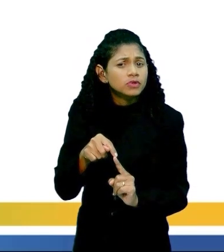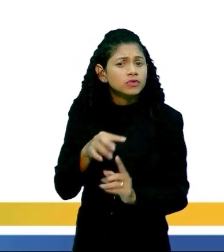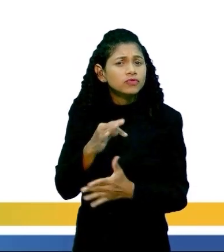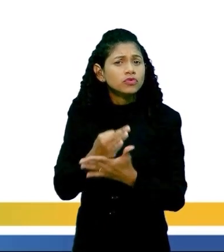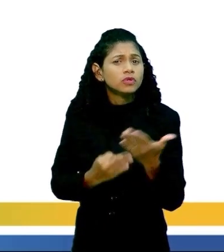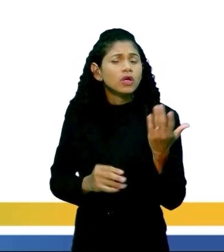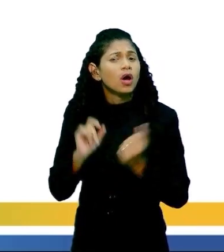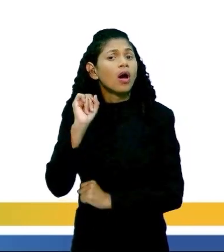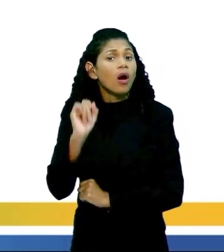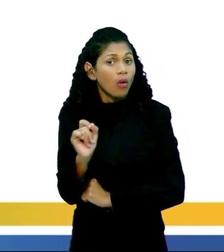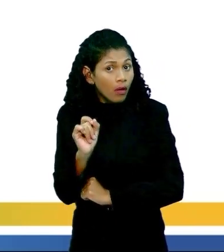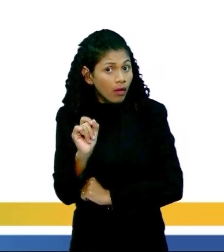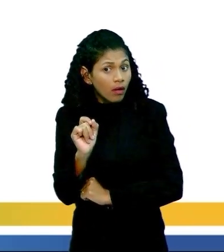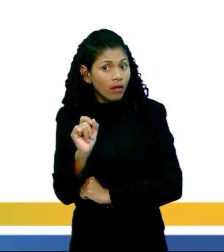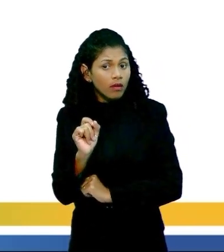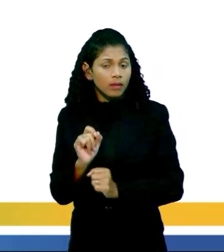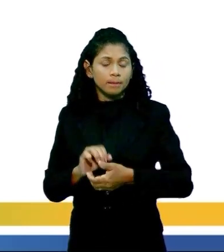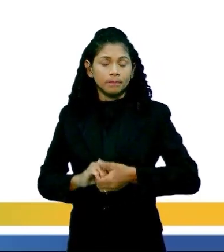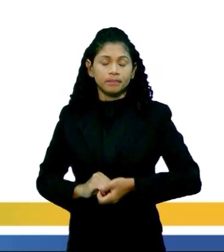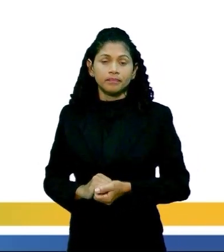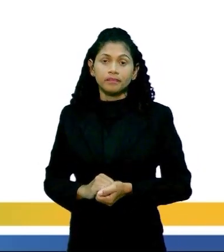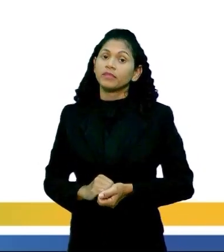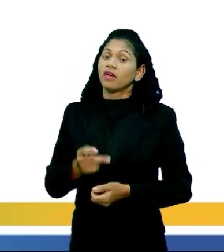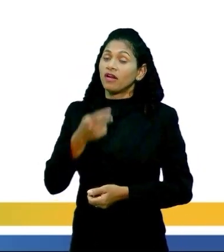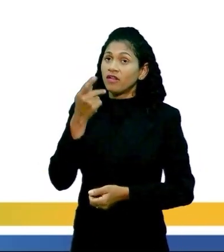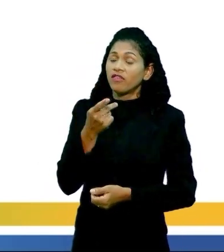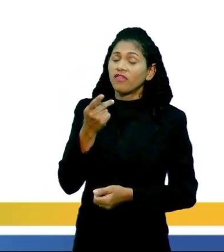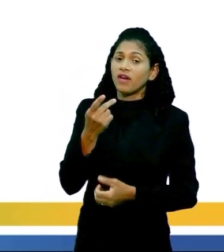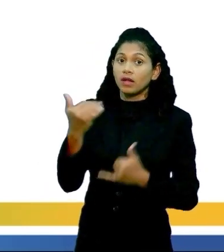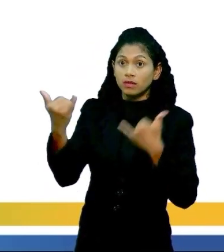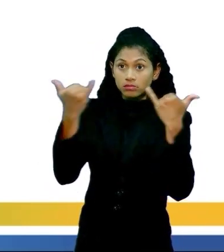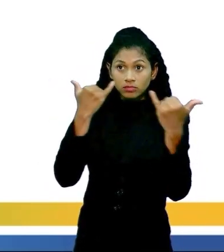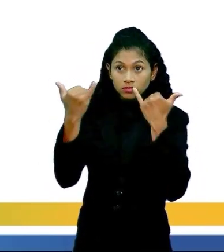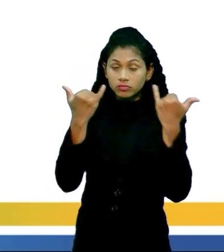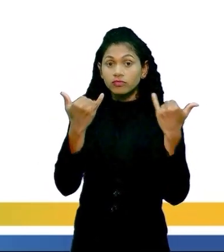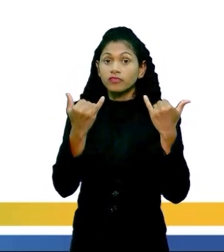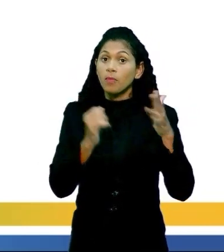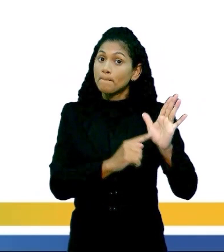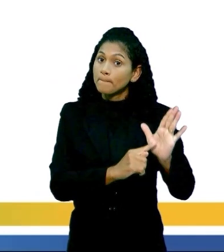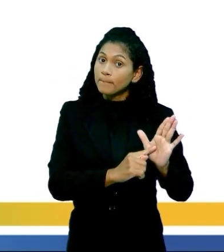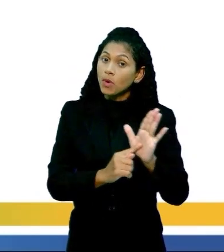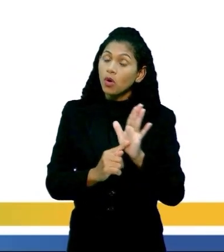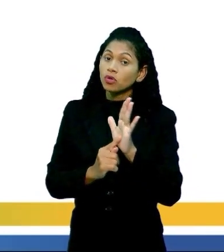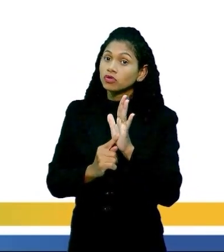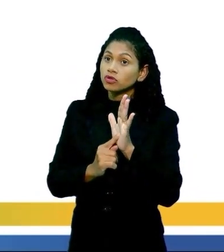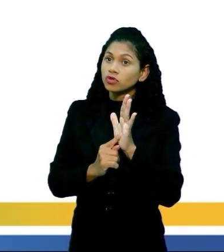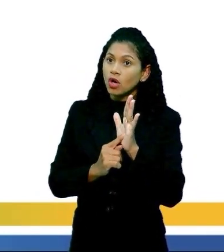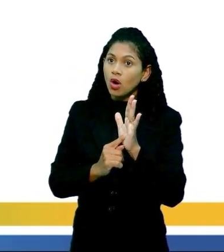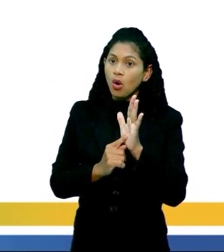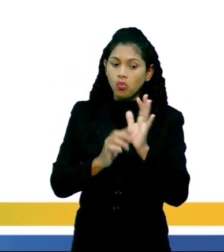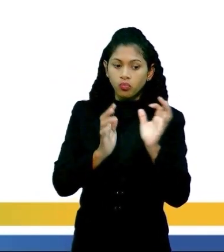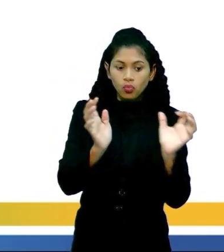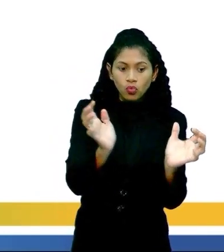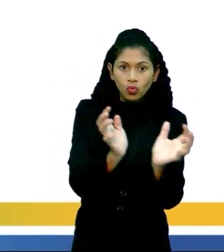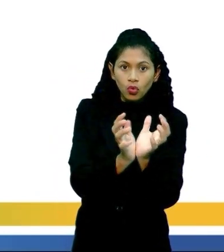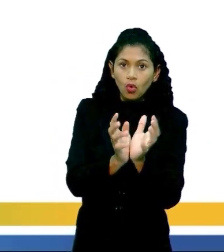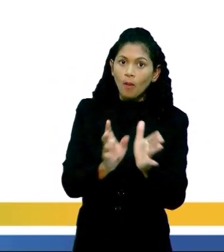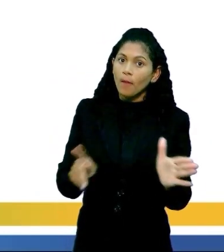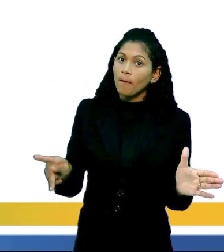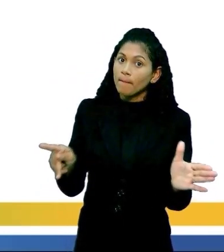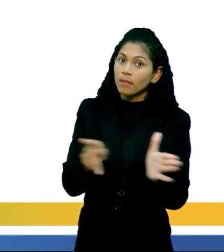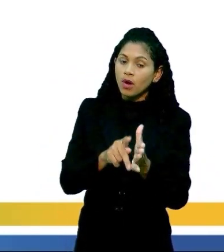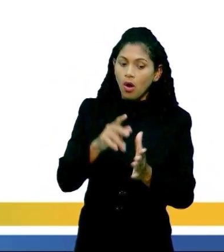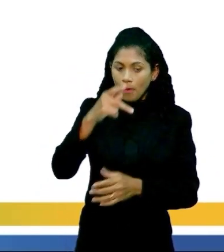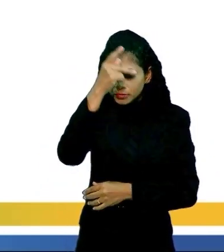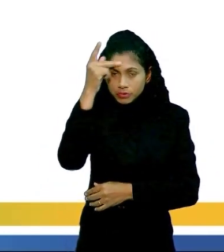me diz, né? Que as informações, ela apresentam um determinado público-alvo, né? Isso quer dizer o